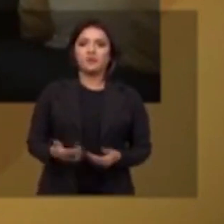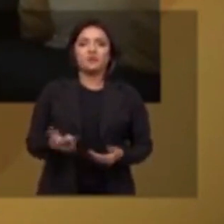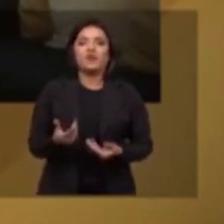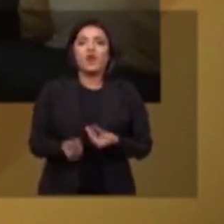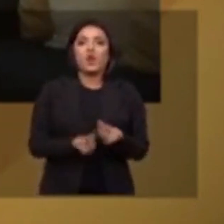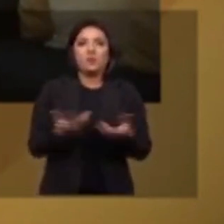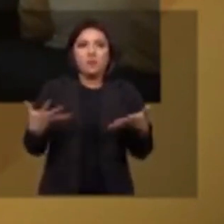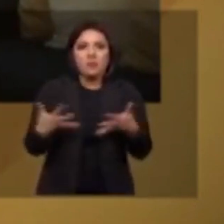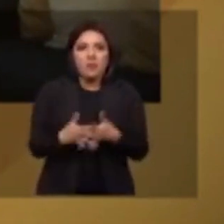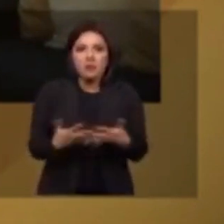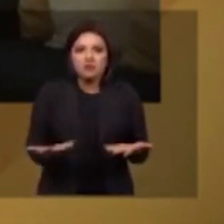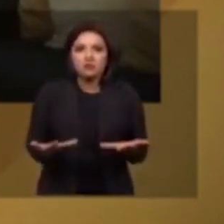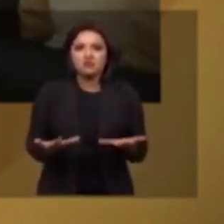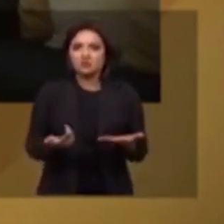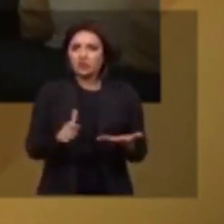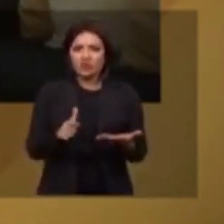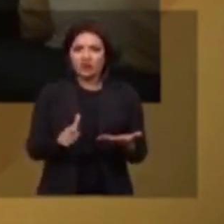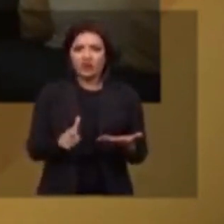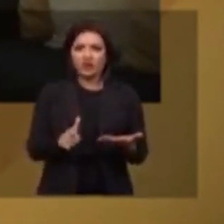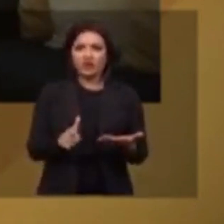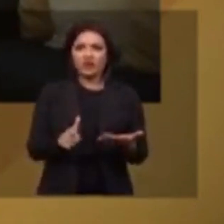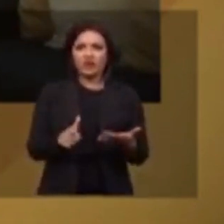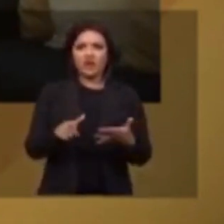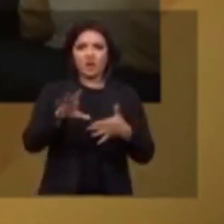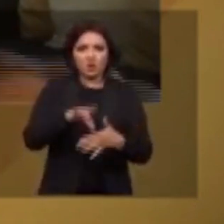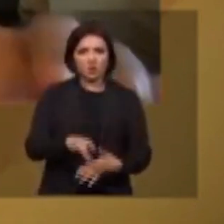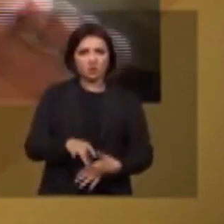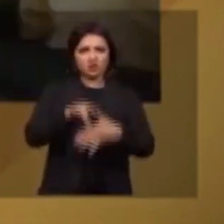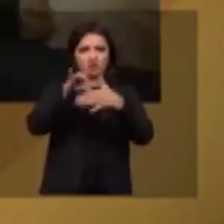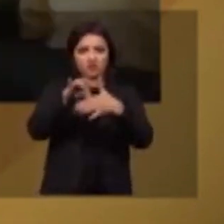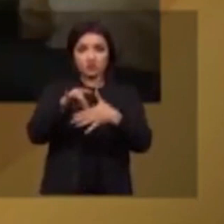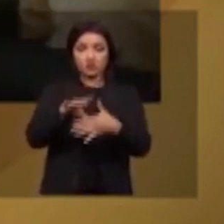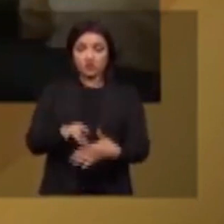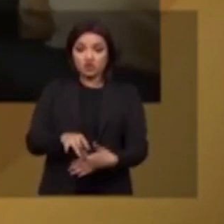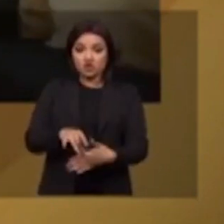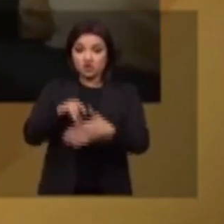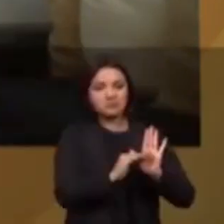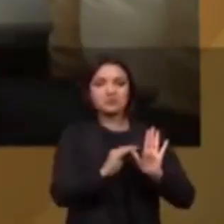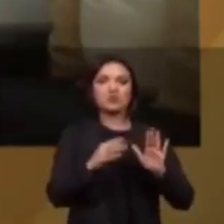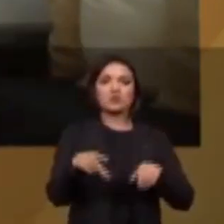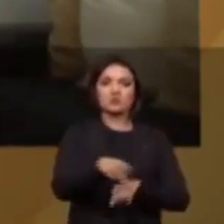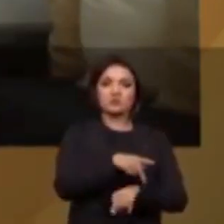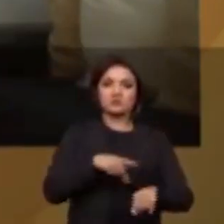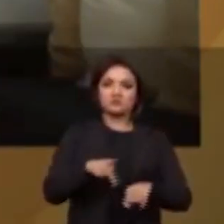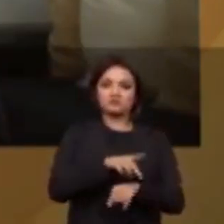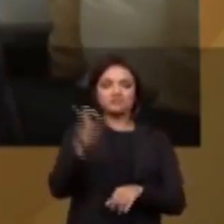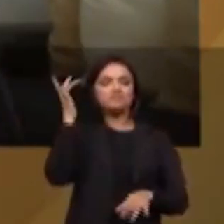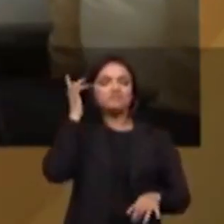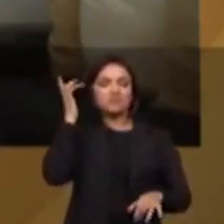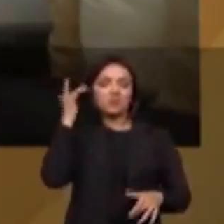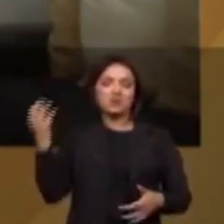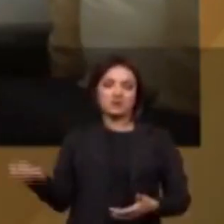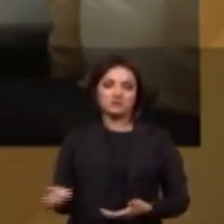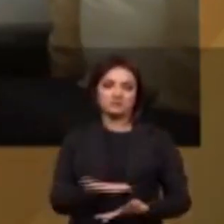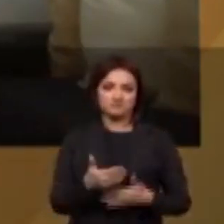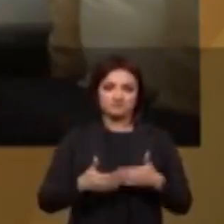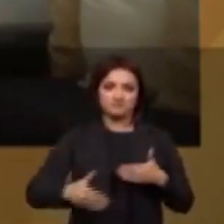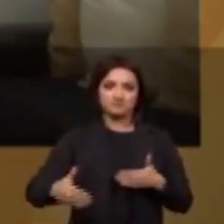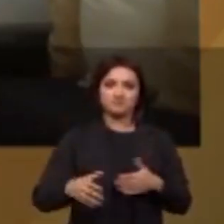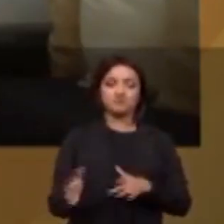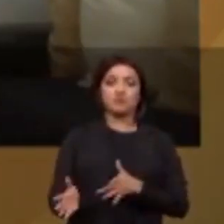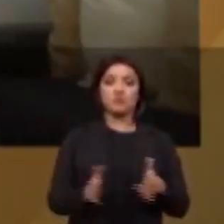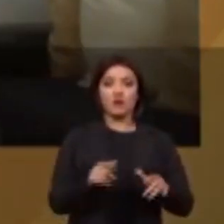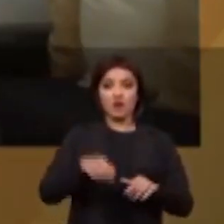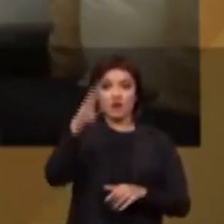inconfundível a titularidade da ação penal com os mecanismos investigatórios. No Brasil, a Constituição Federal